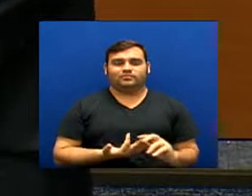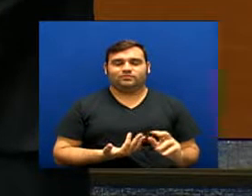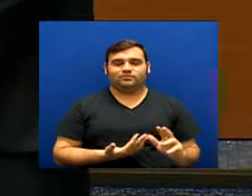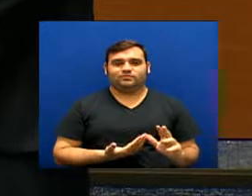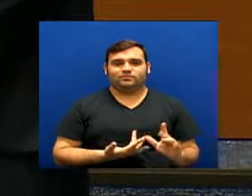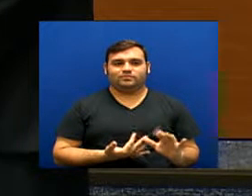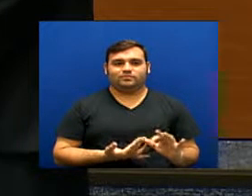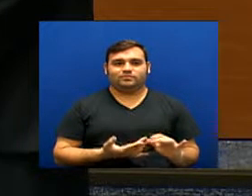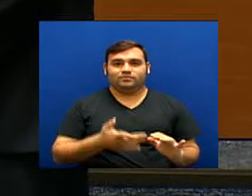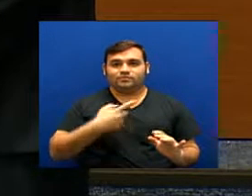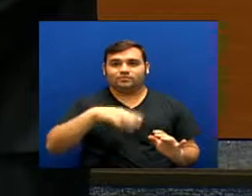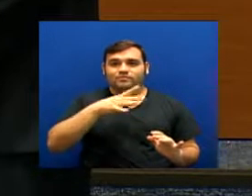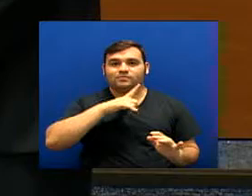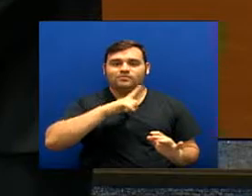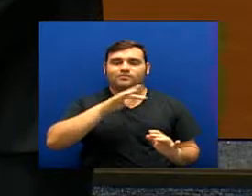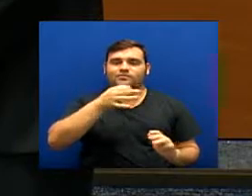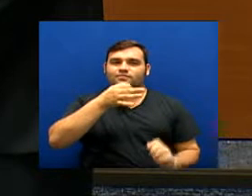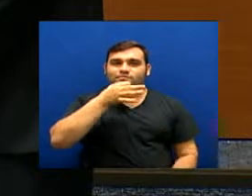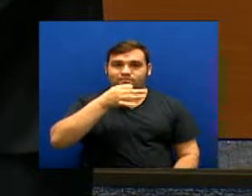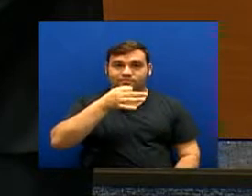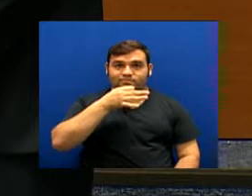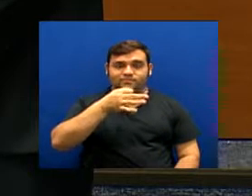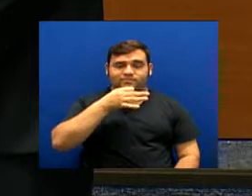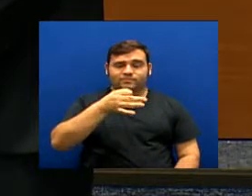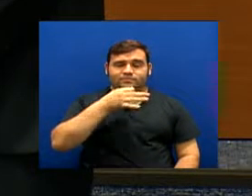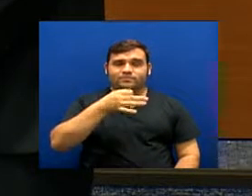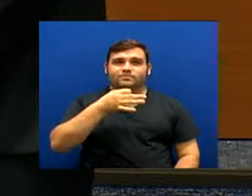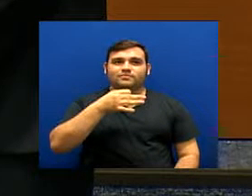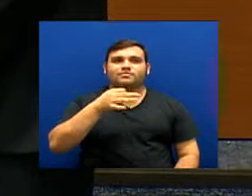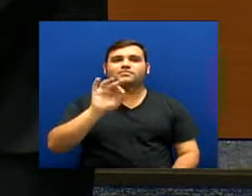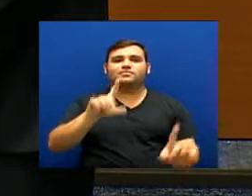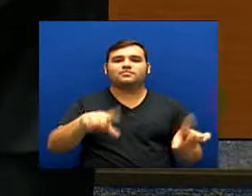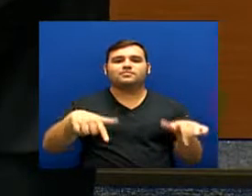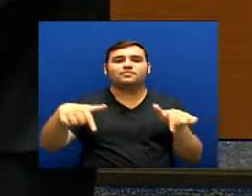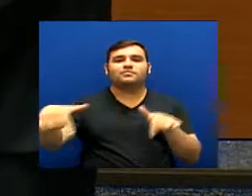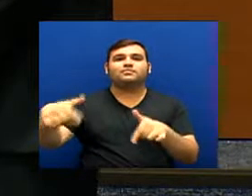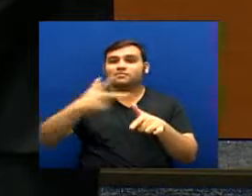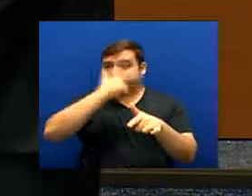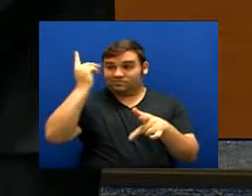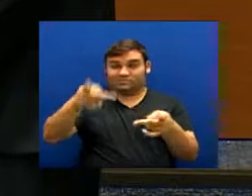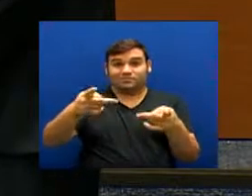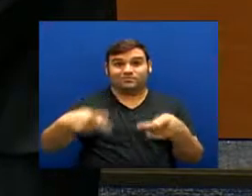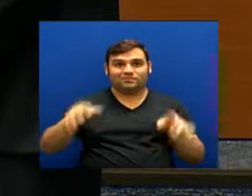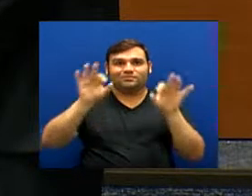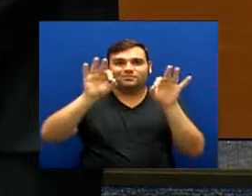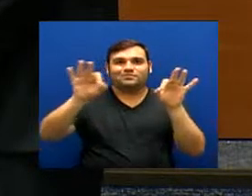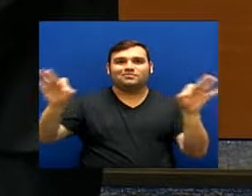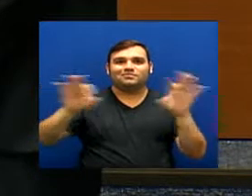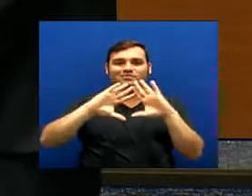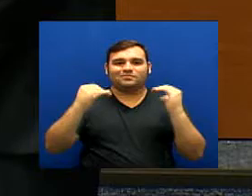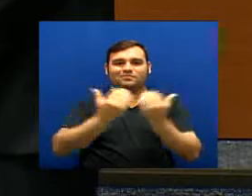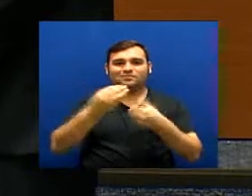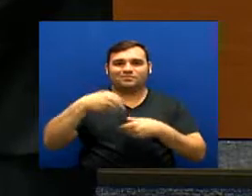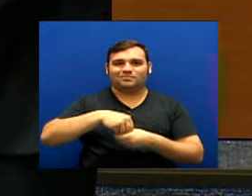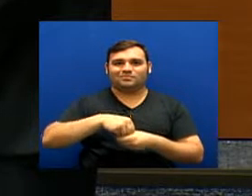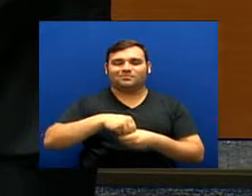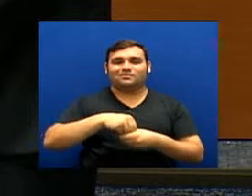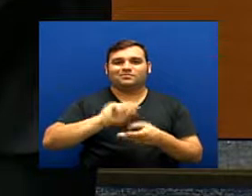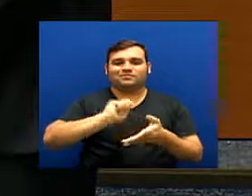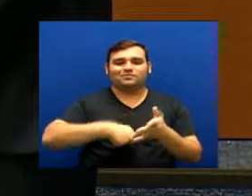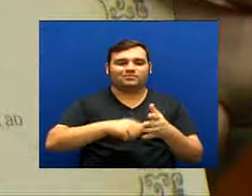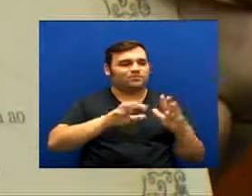para o pastor Daniel. Tivemos uma experiência aqui de um dia, uma dessas sessões solenes, um